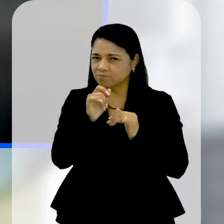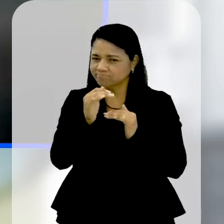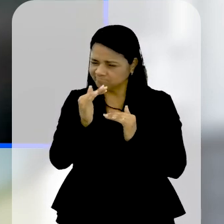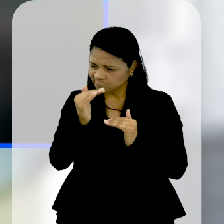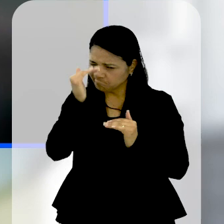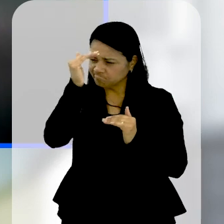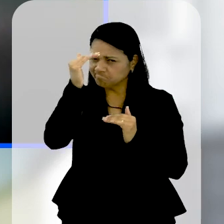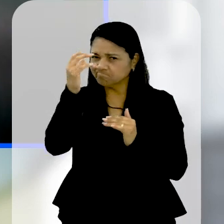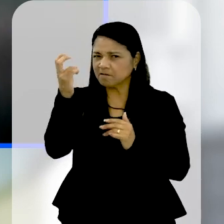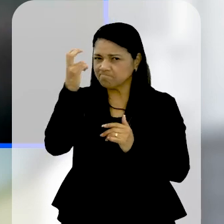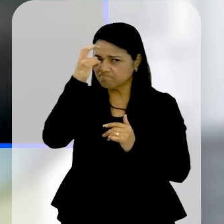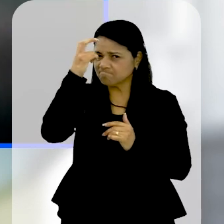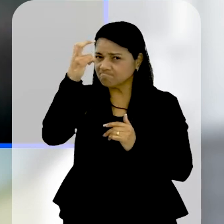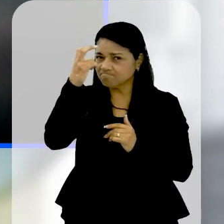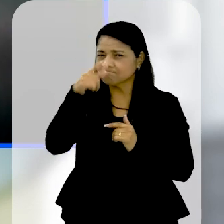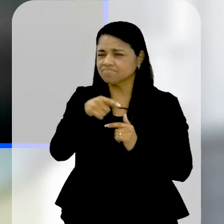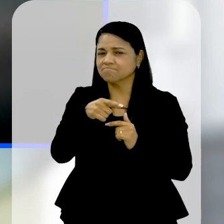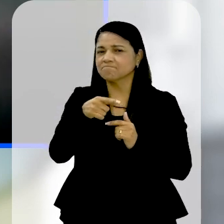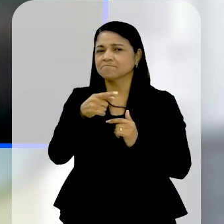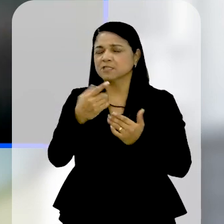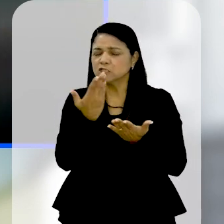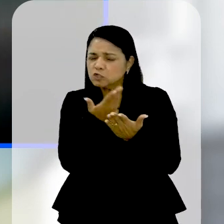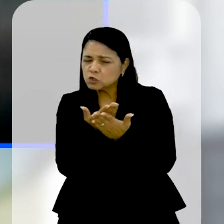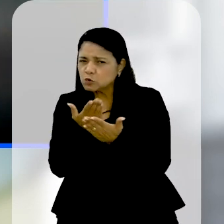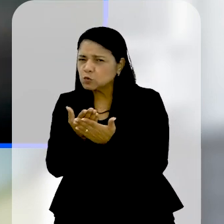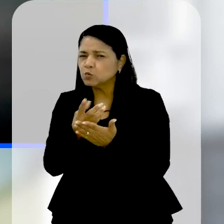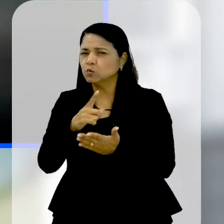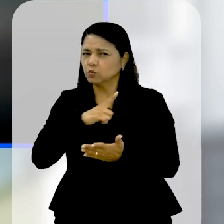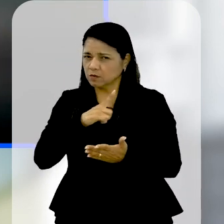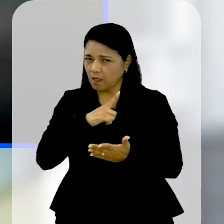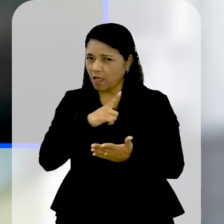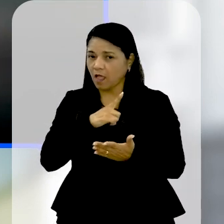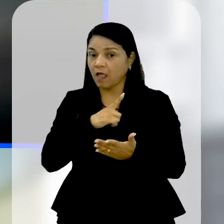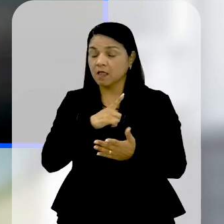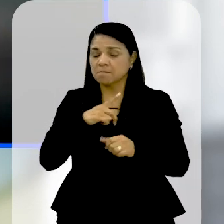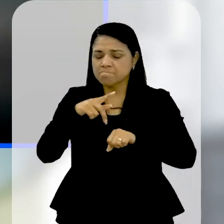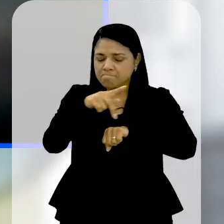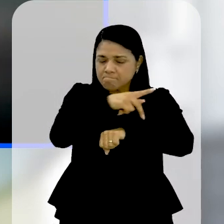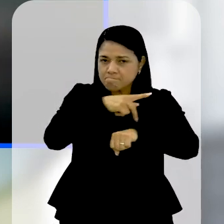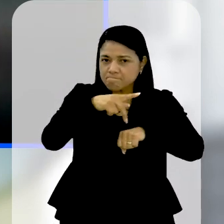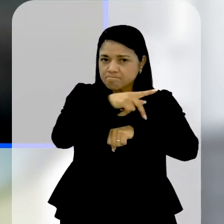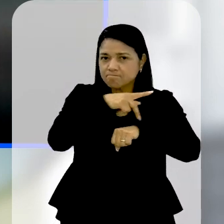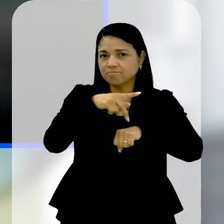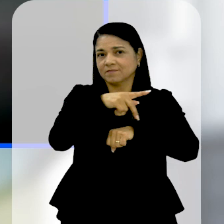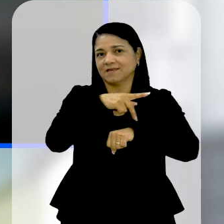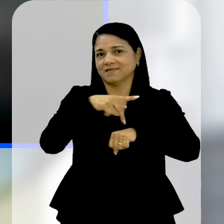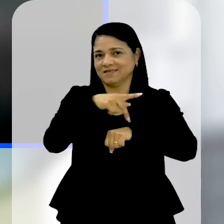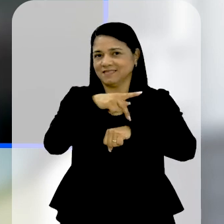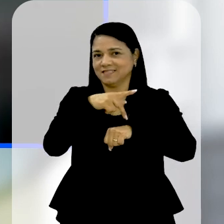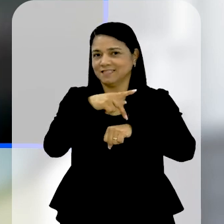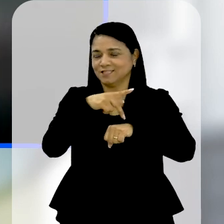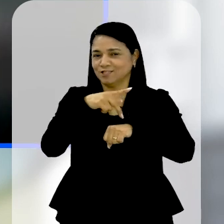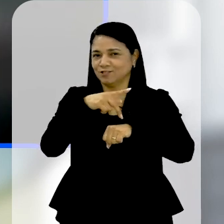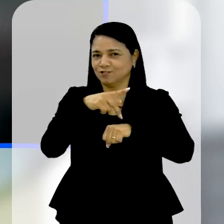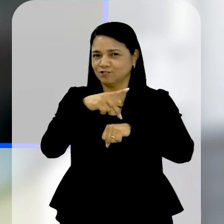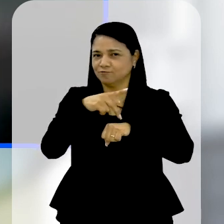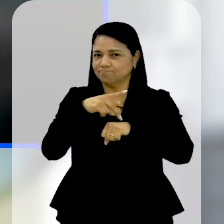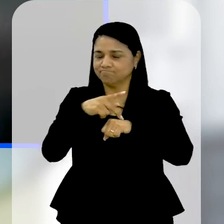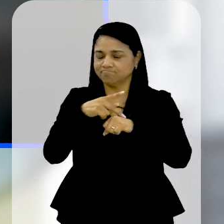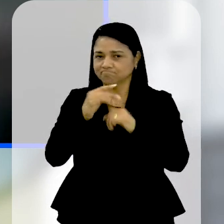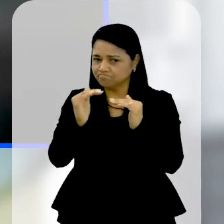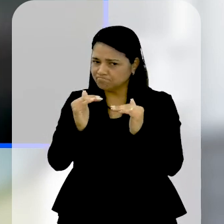nível de desenvolvimento, pessoas que têm mais estudos, países são de primeiro